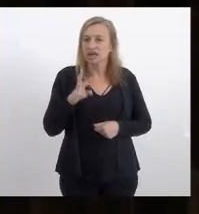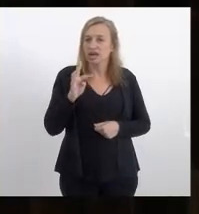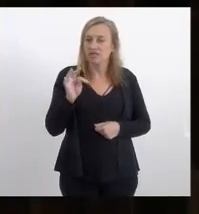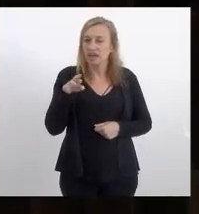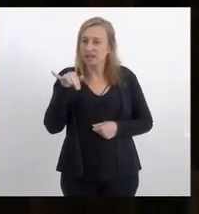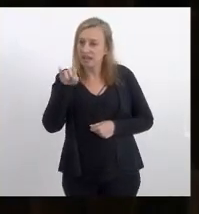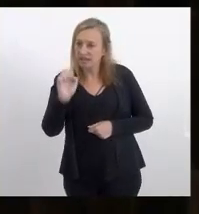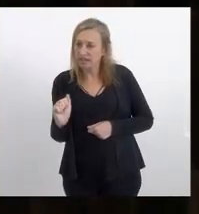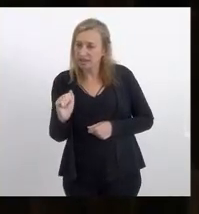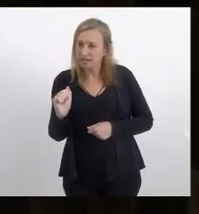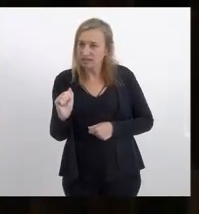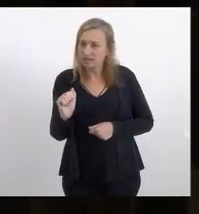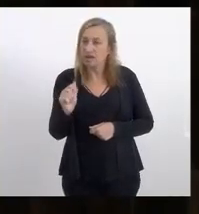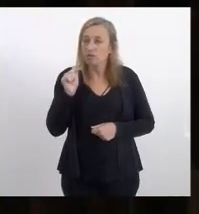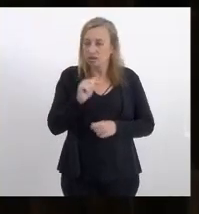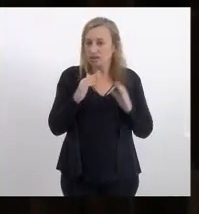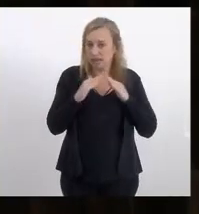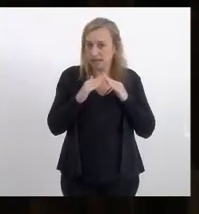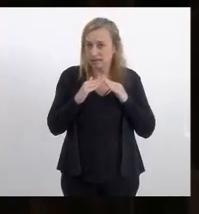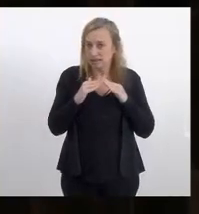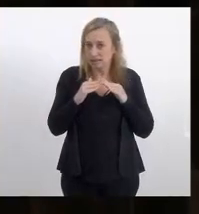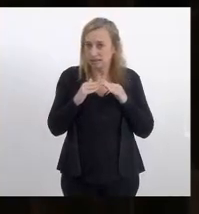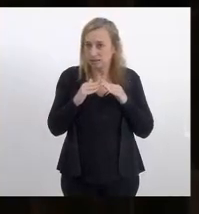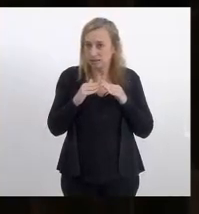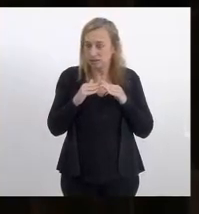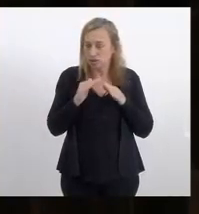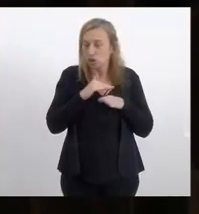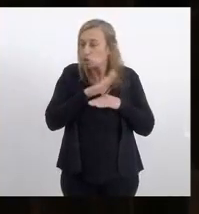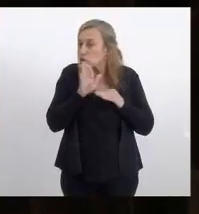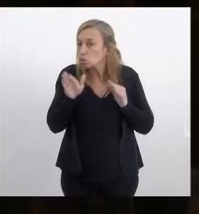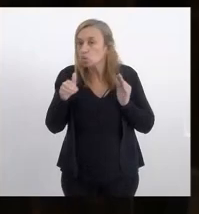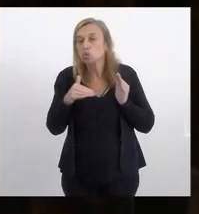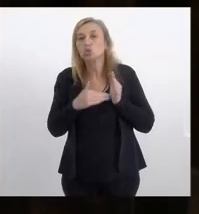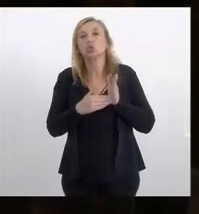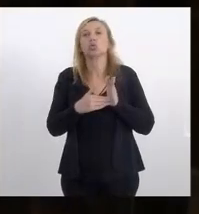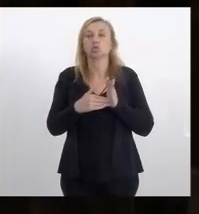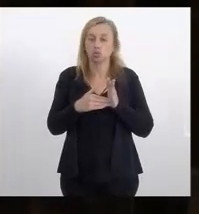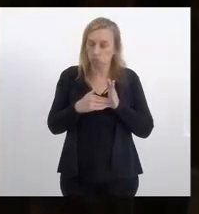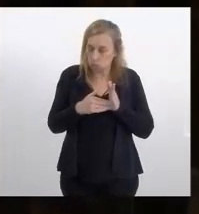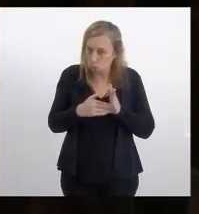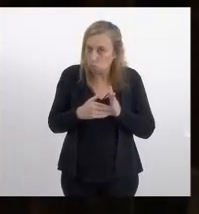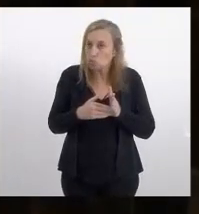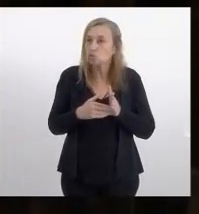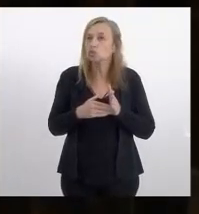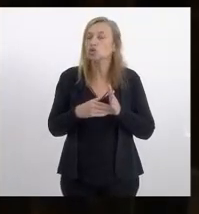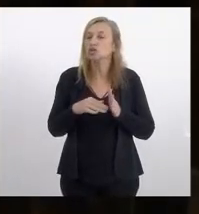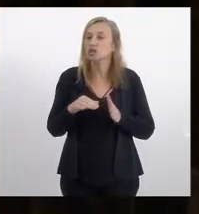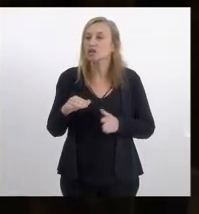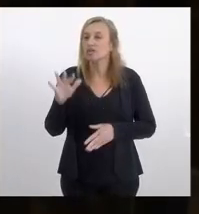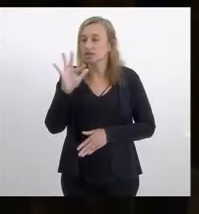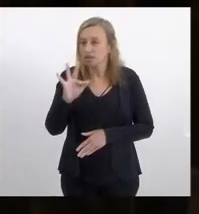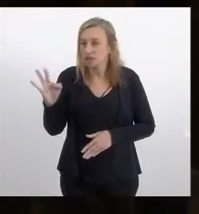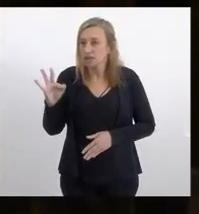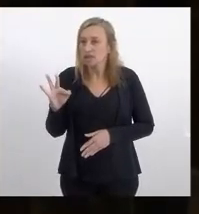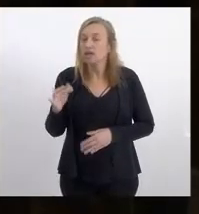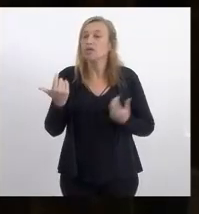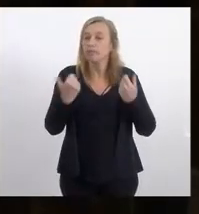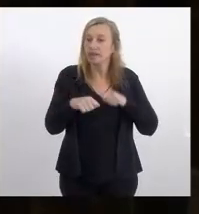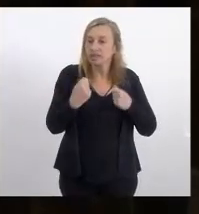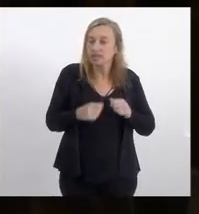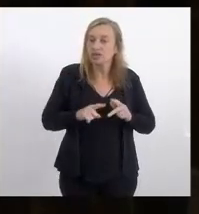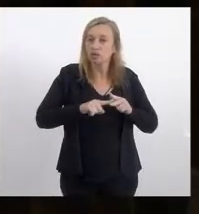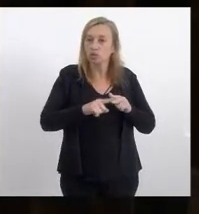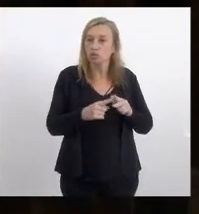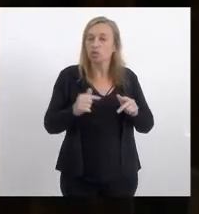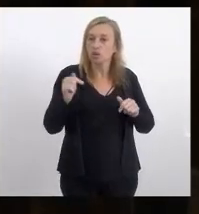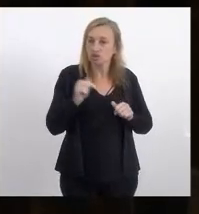referendada por esta casa em todas as férias e todas as leis federativas elas precisariam